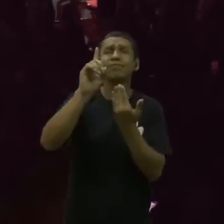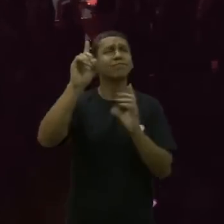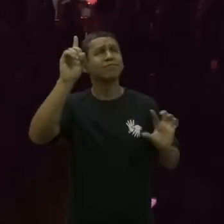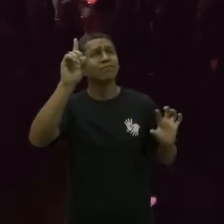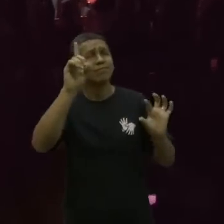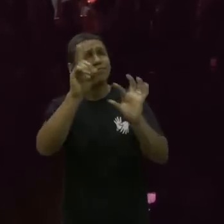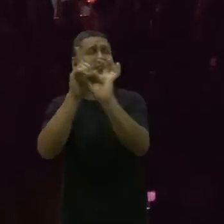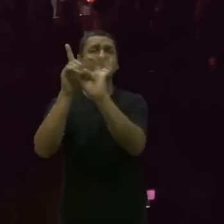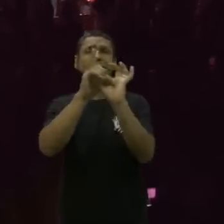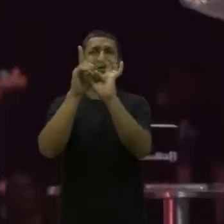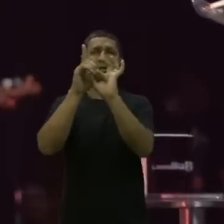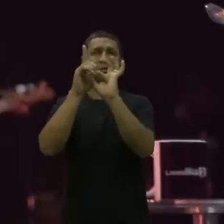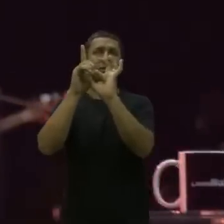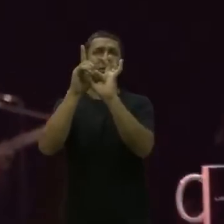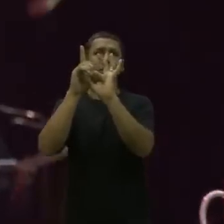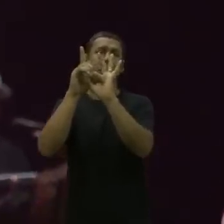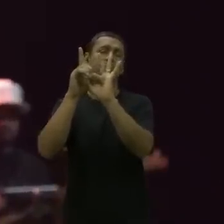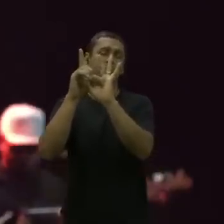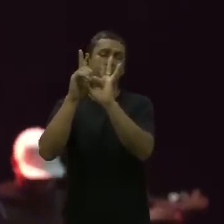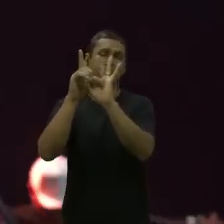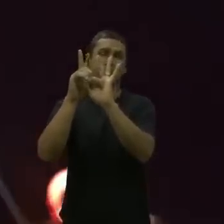acesso.